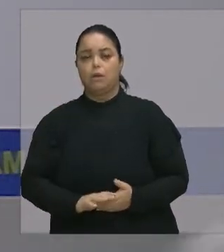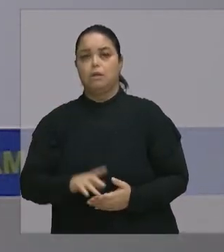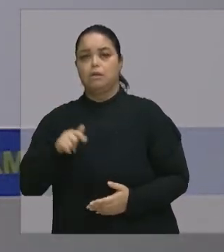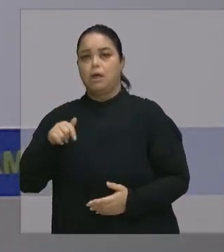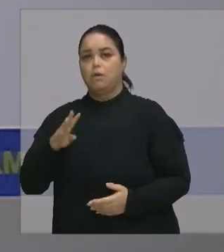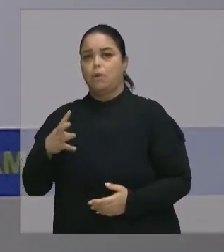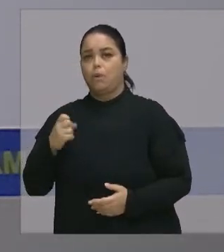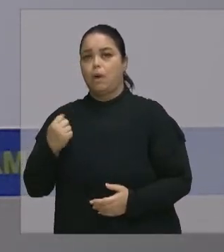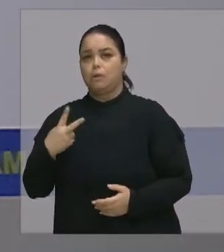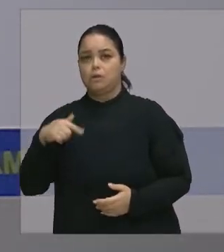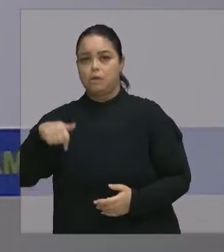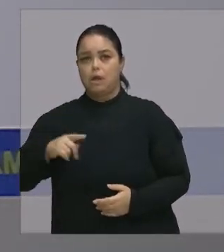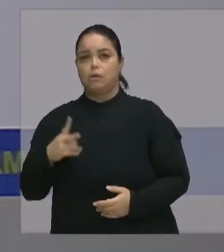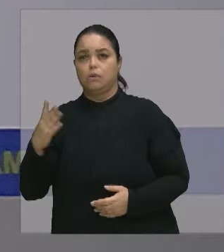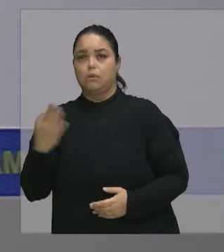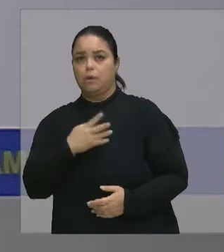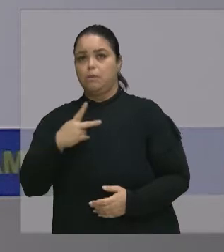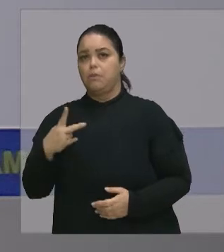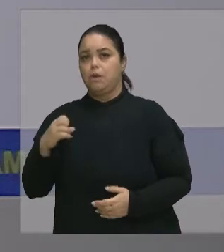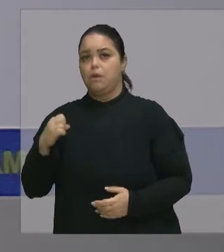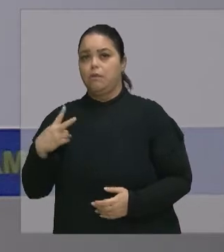7447-2020. Projeto de lei